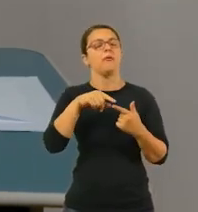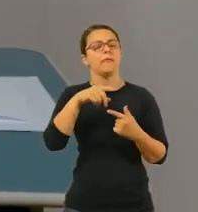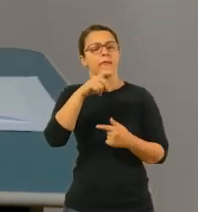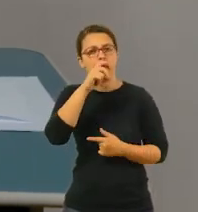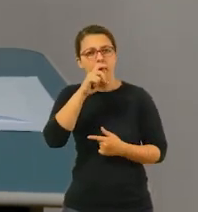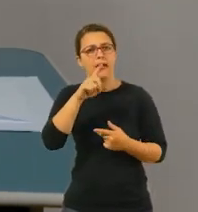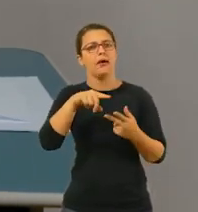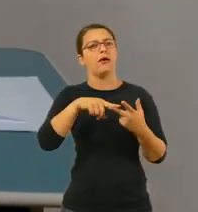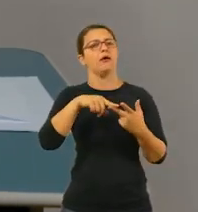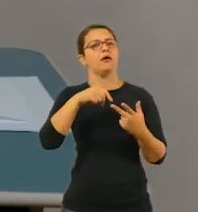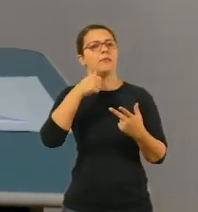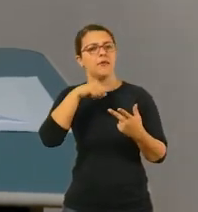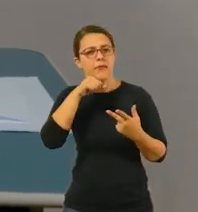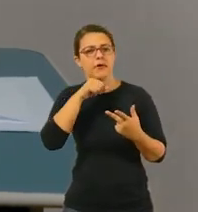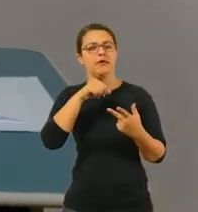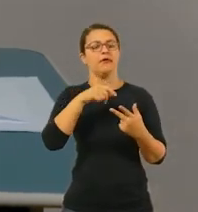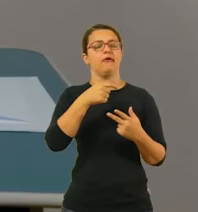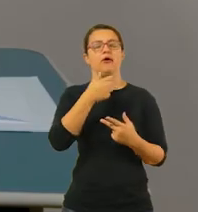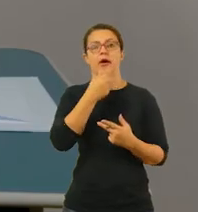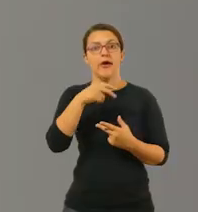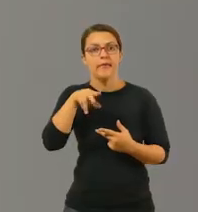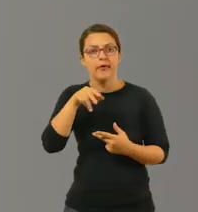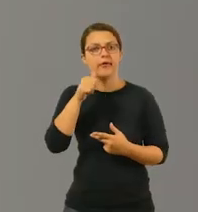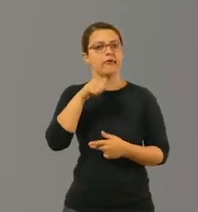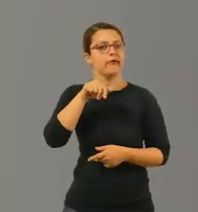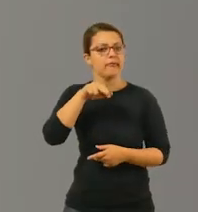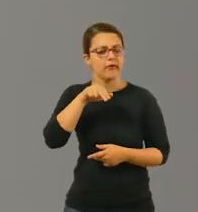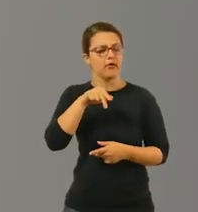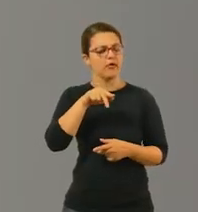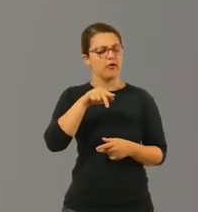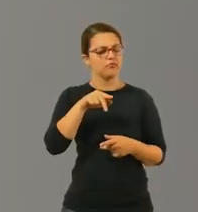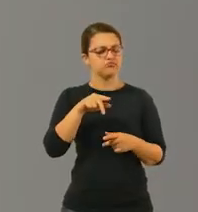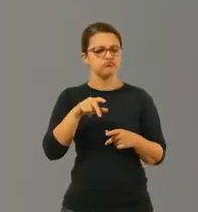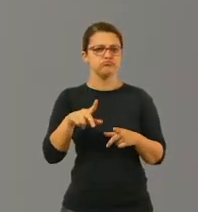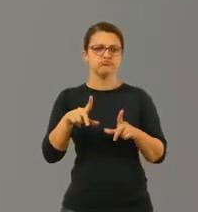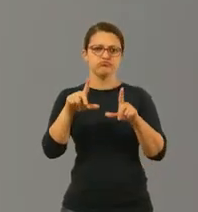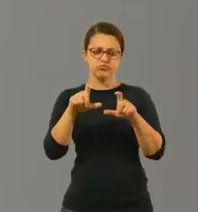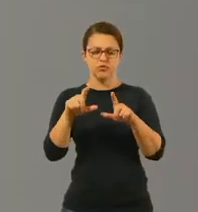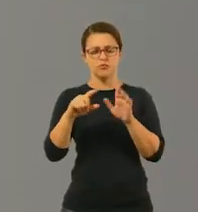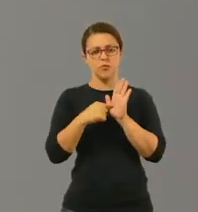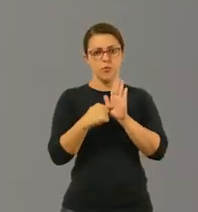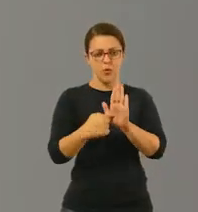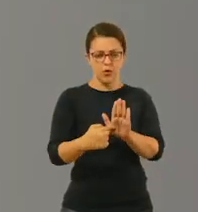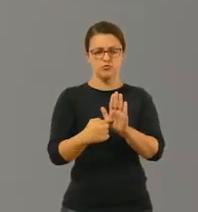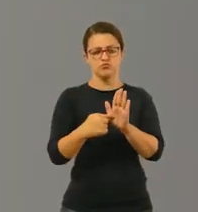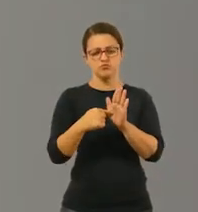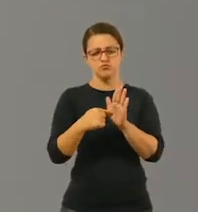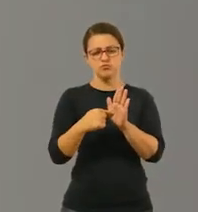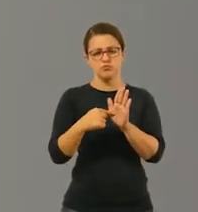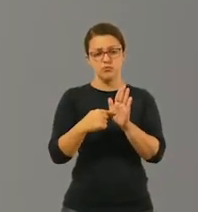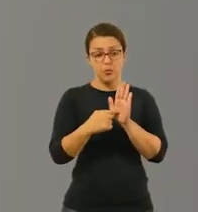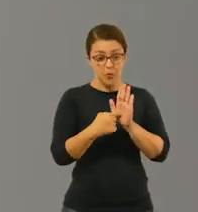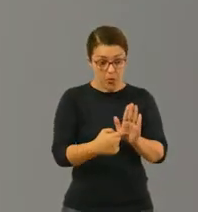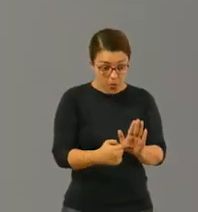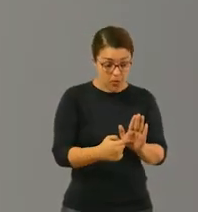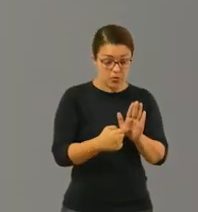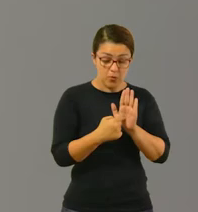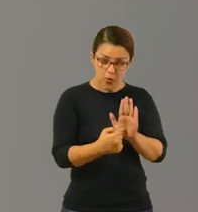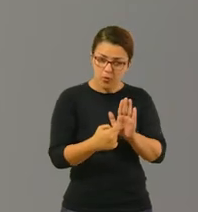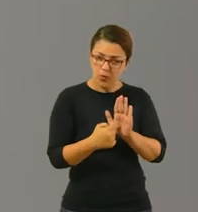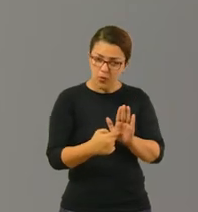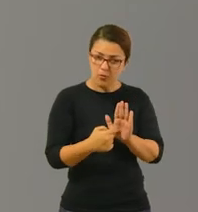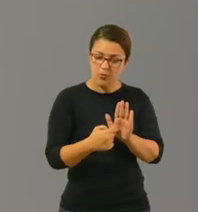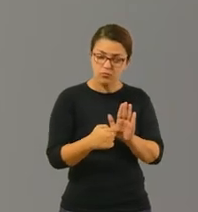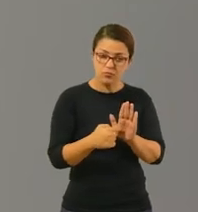é mãe, se é pai, se é o irmão. Depois de ver os álbuns em família com a criança, sugira à criança que